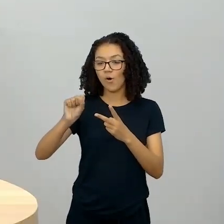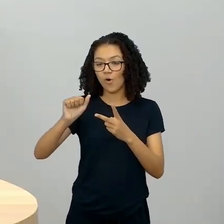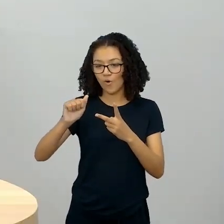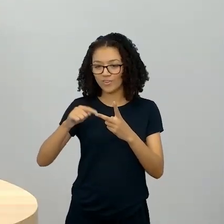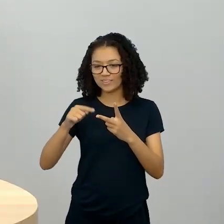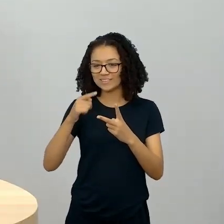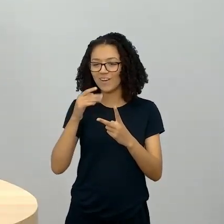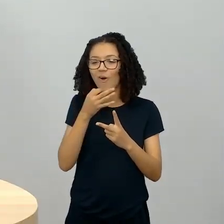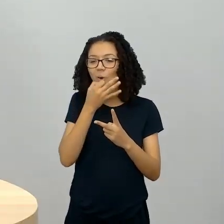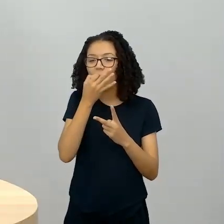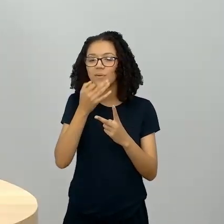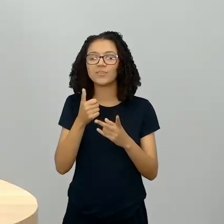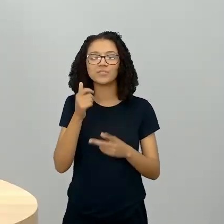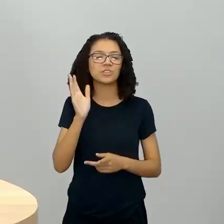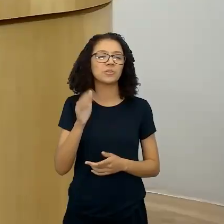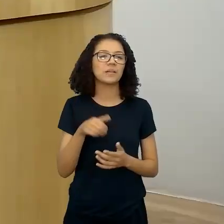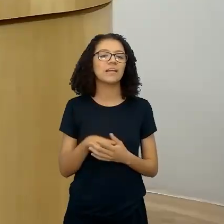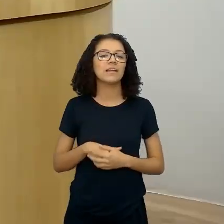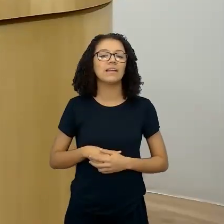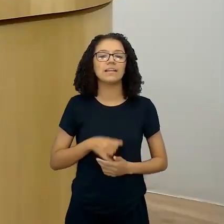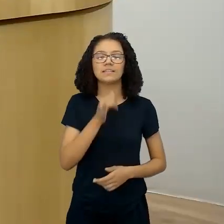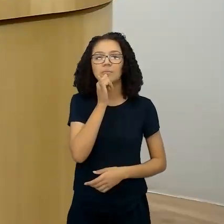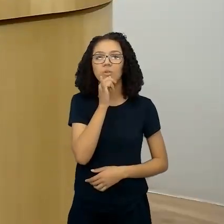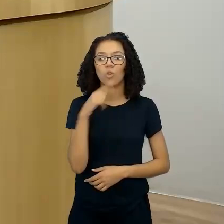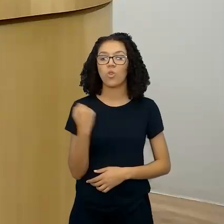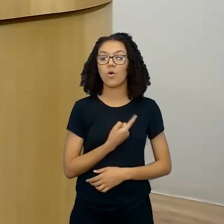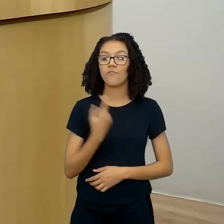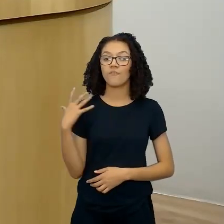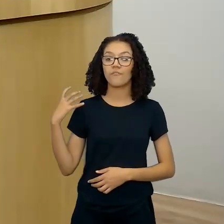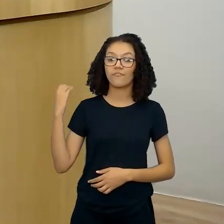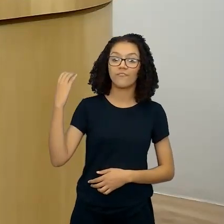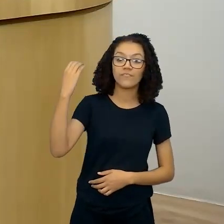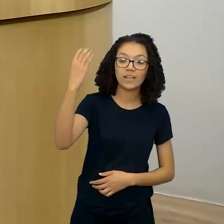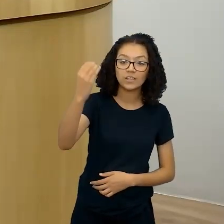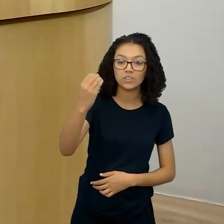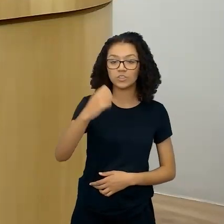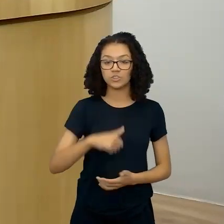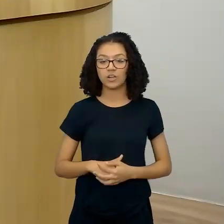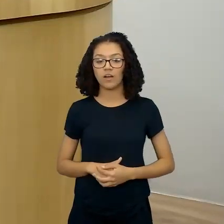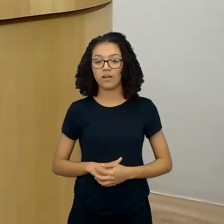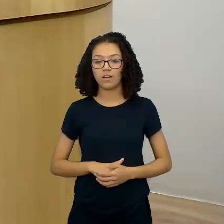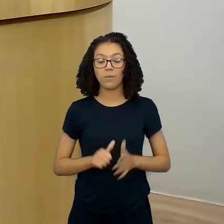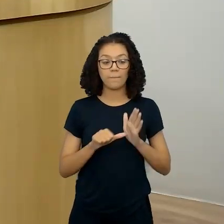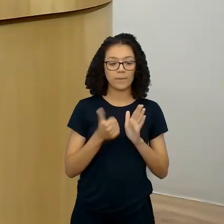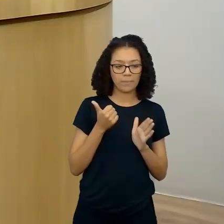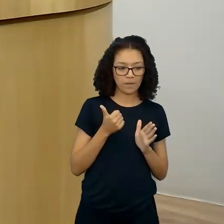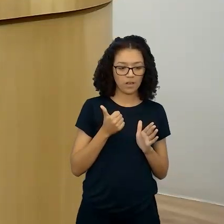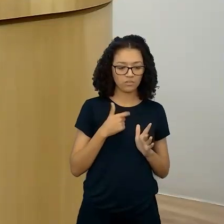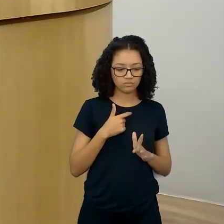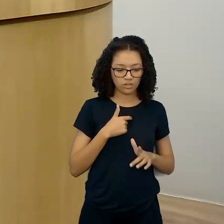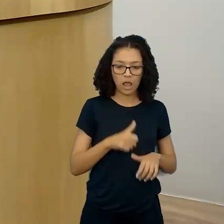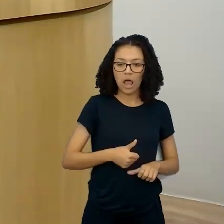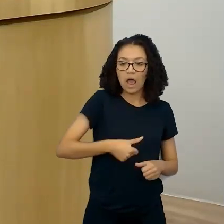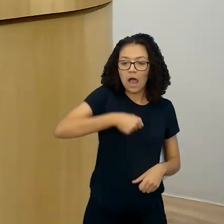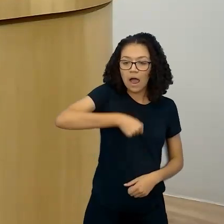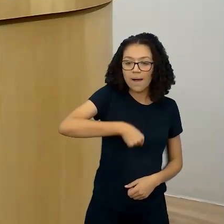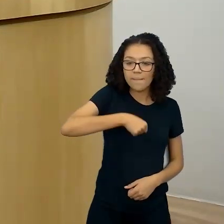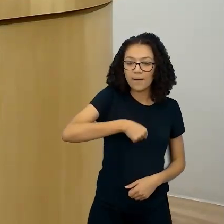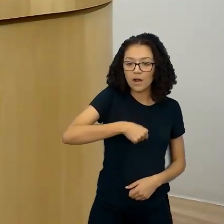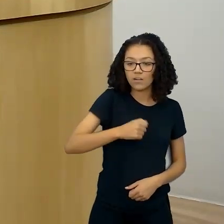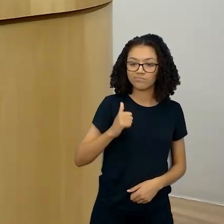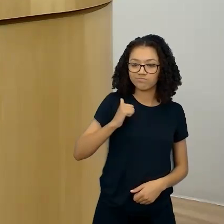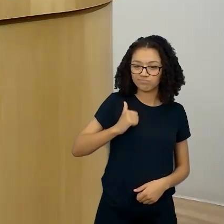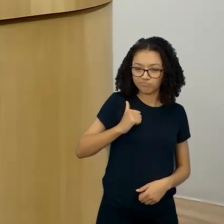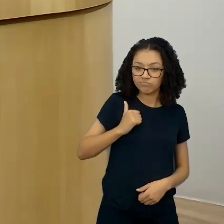gente vai viajar, por exemplo, qual que é a primeira coisa que tem que ser feito? Arrumar mala. Para arrumar mala, quais outras coisas